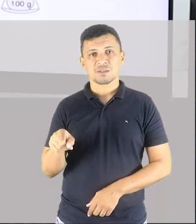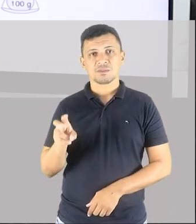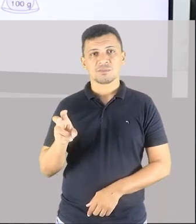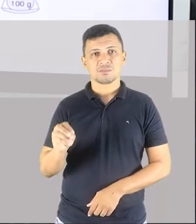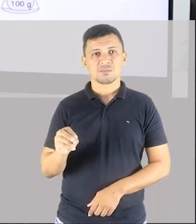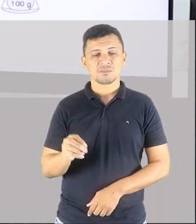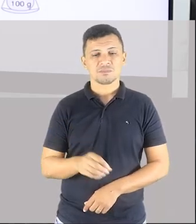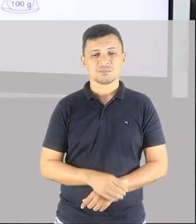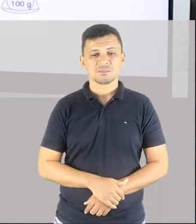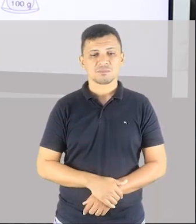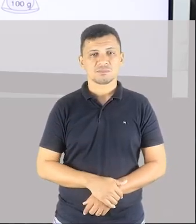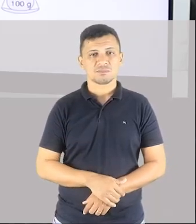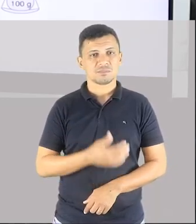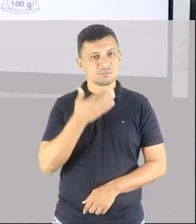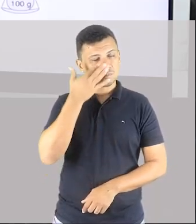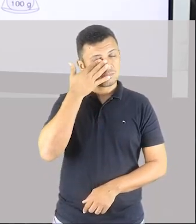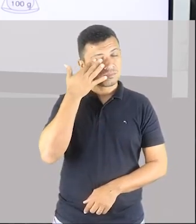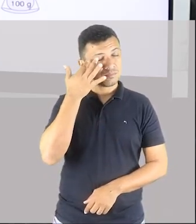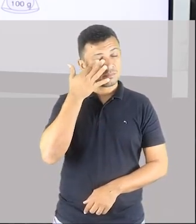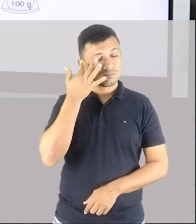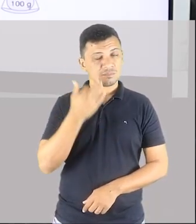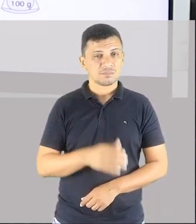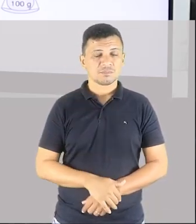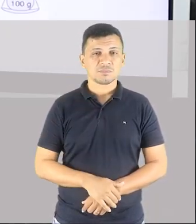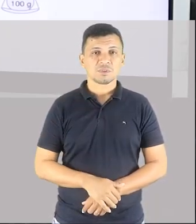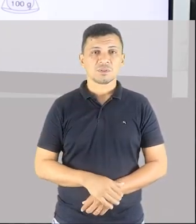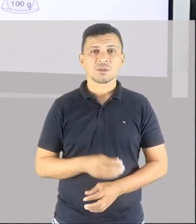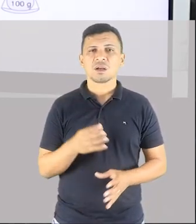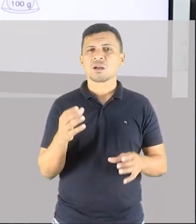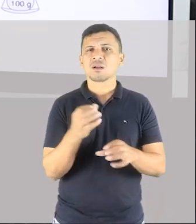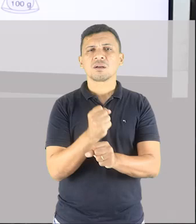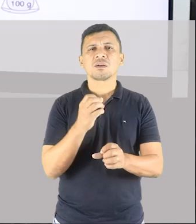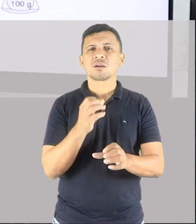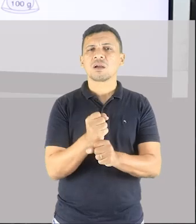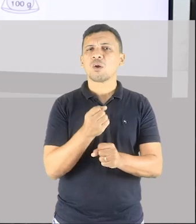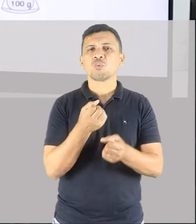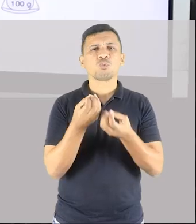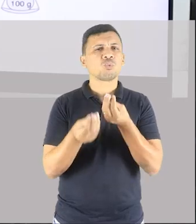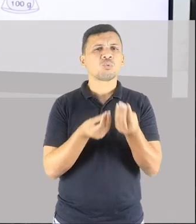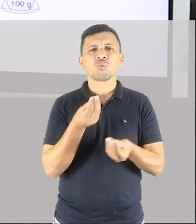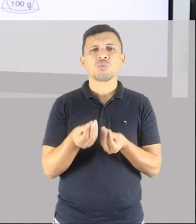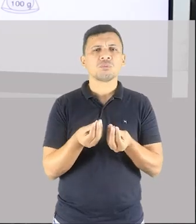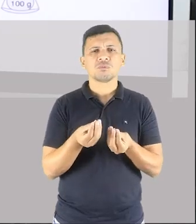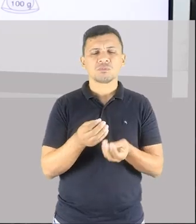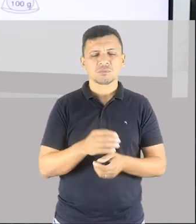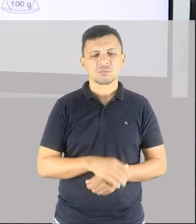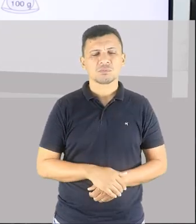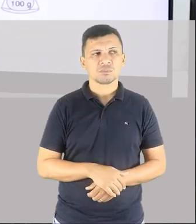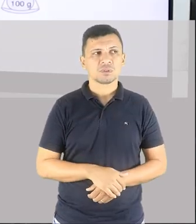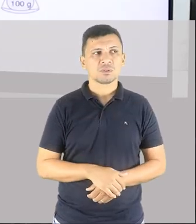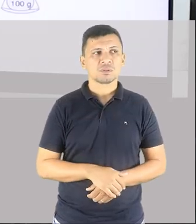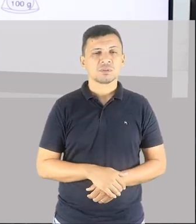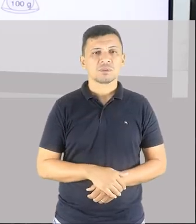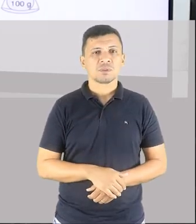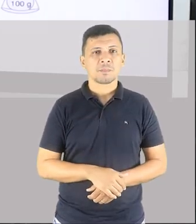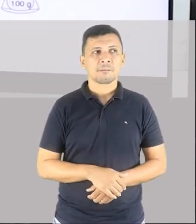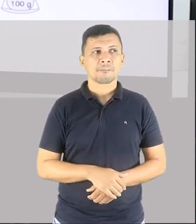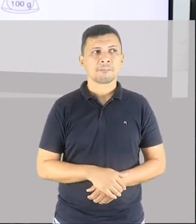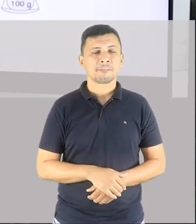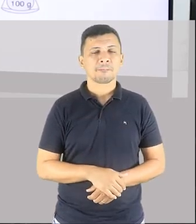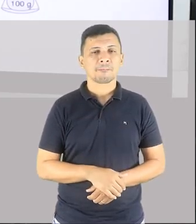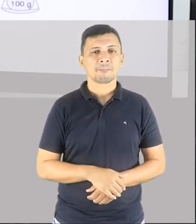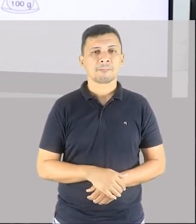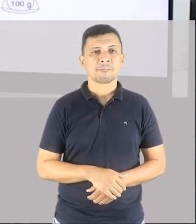50, tá? Mas como é que calcula o peso de uma coisa? Vamos botar aqui, ó, para lembrar,